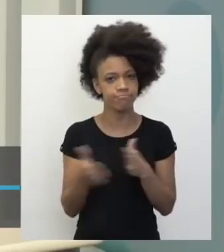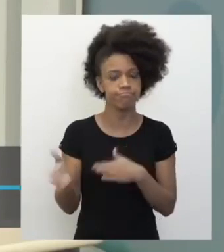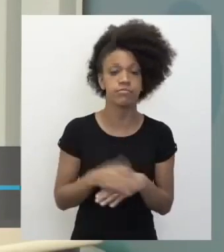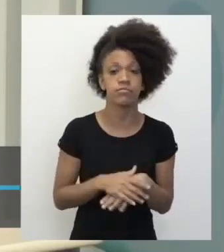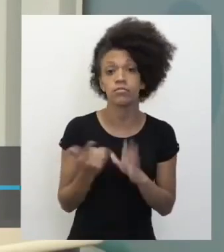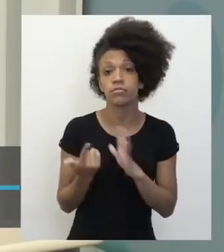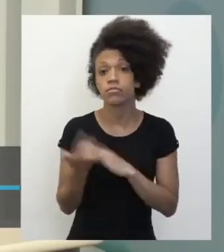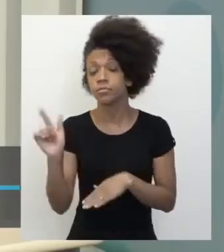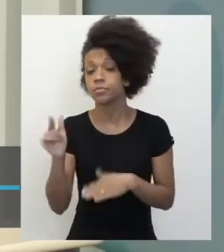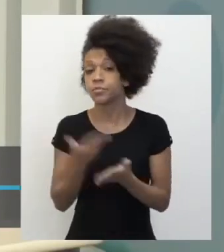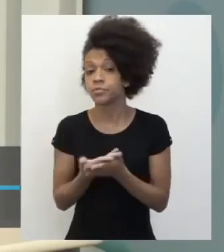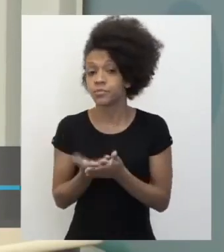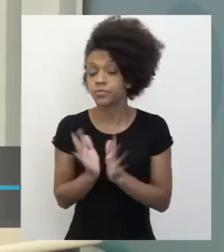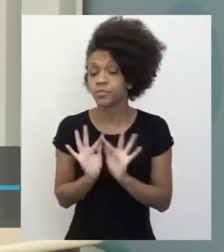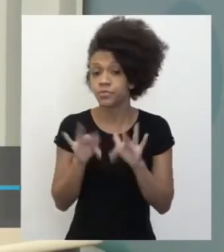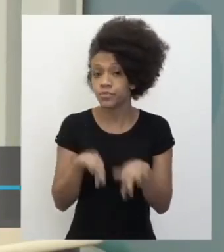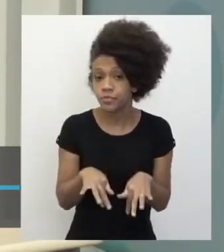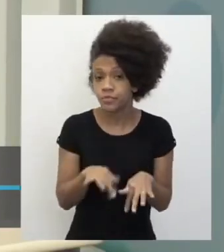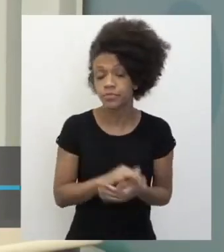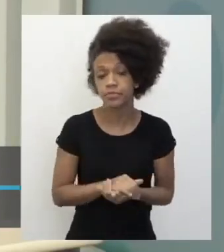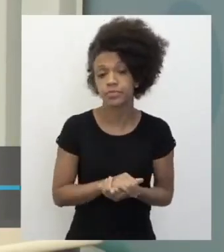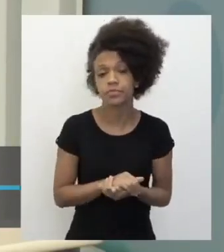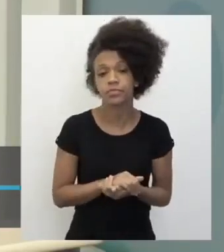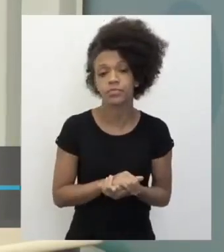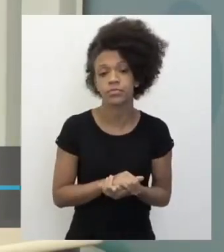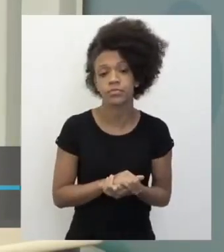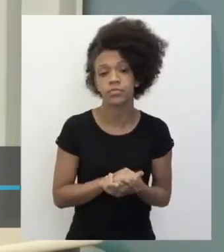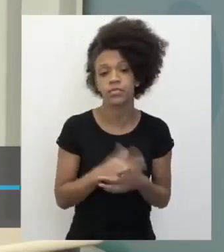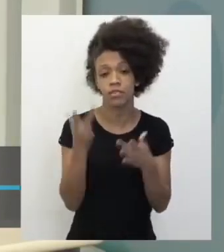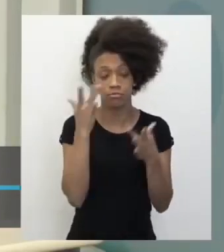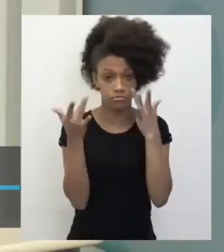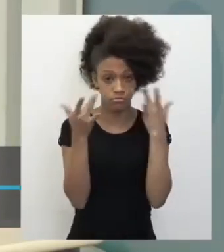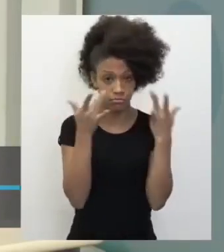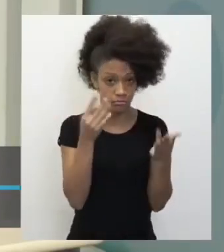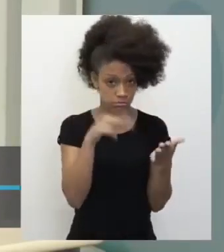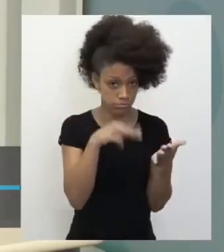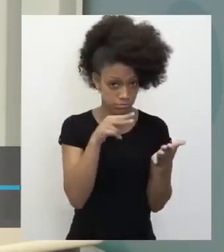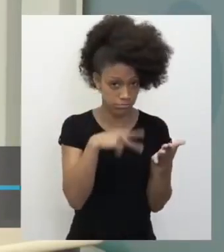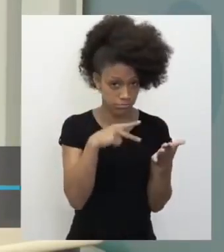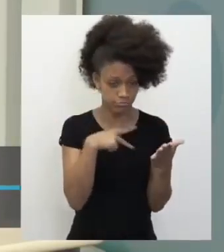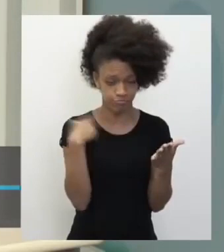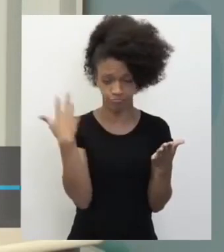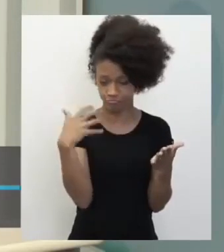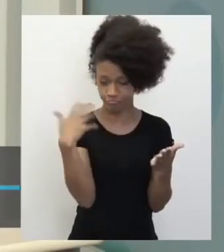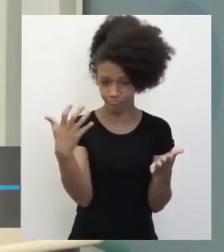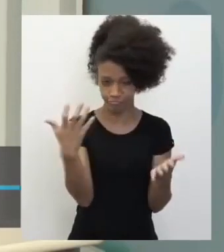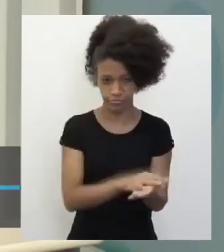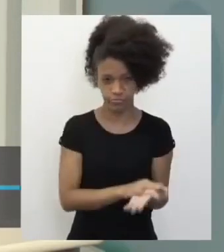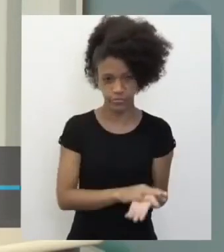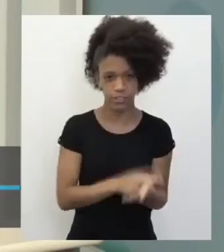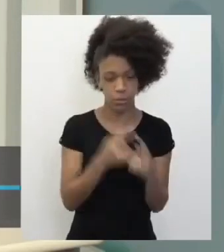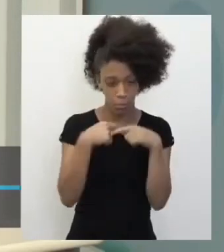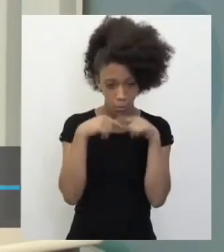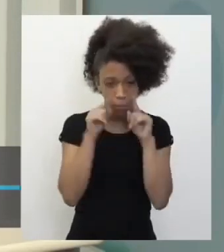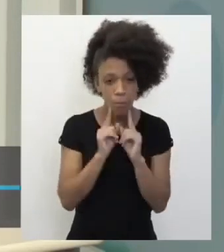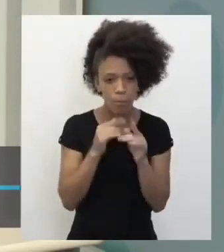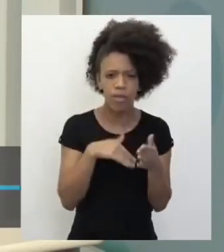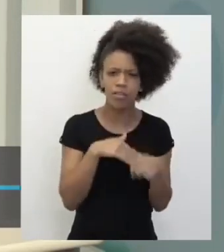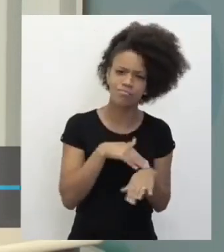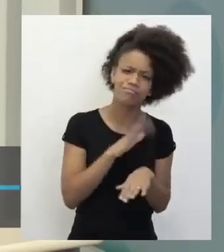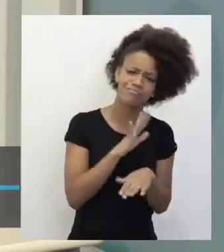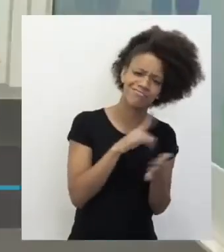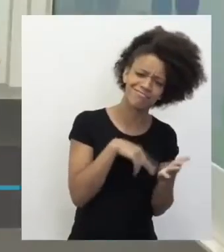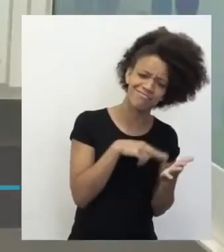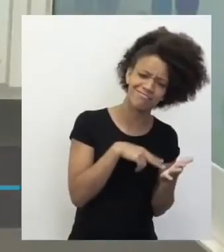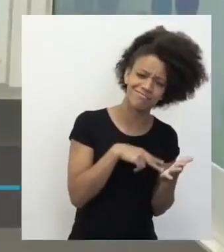última aula, nós terminamos de ver a peça, né? Fizemos uma leitura dramática, mais leitura do que dramática, né, professora?